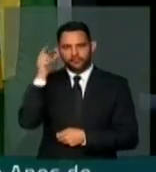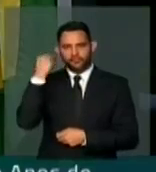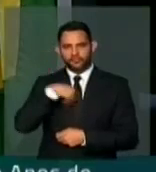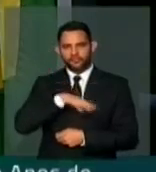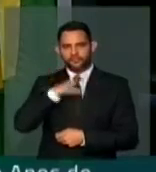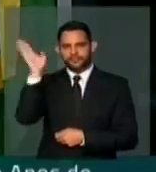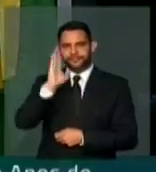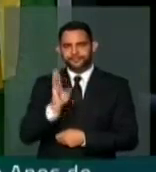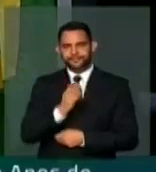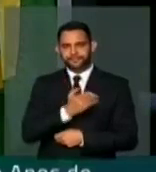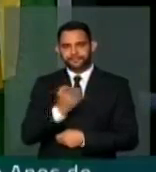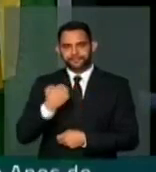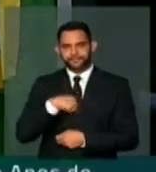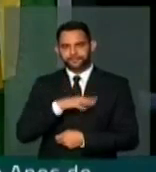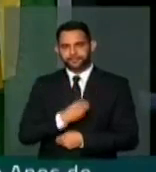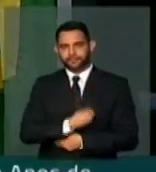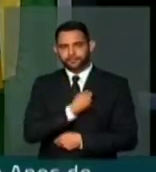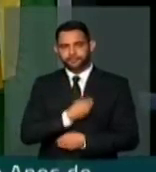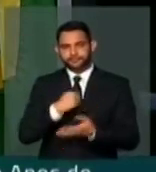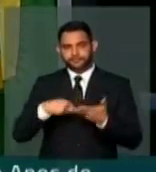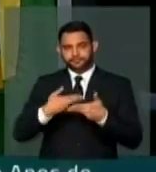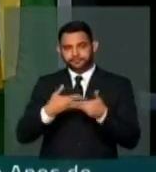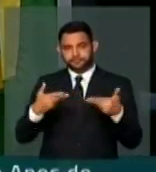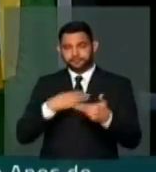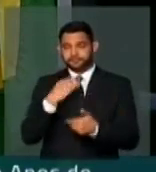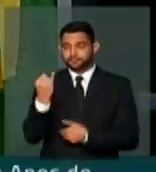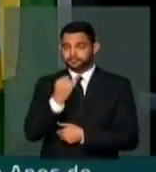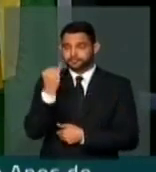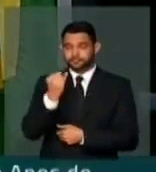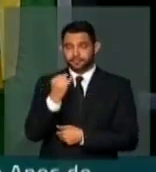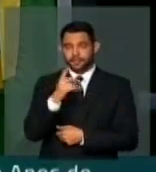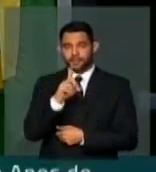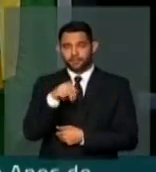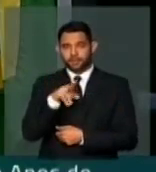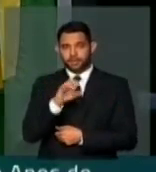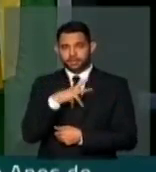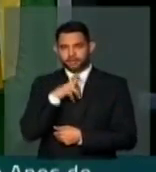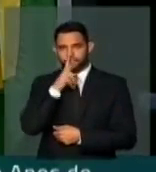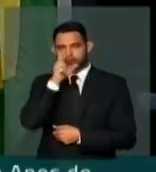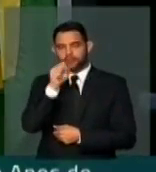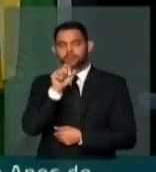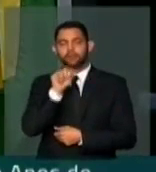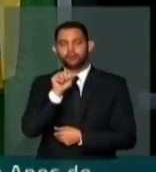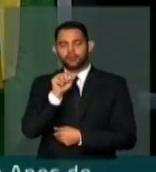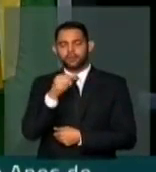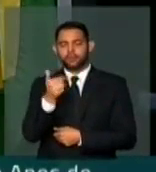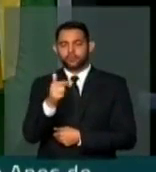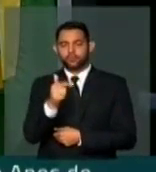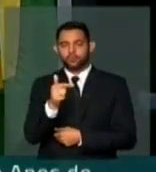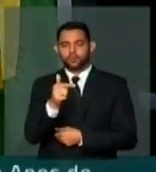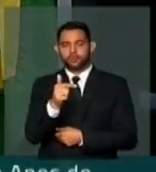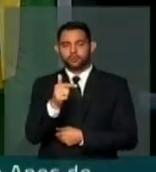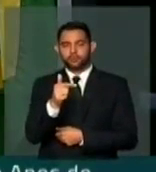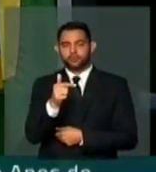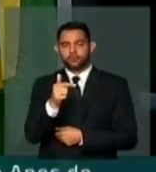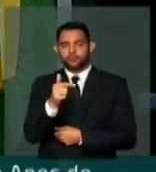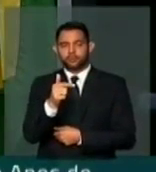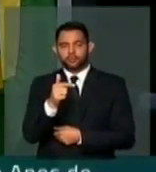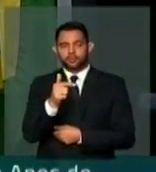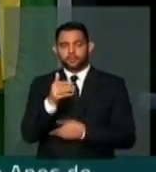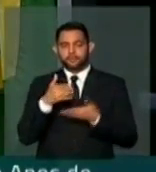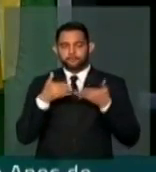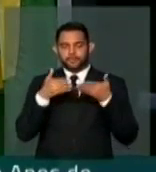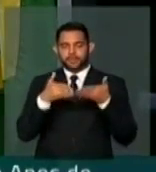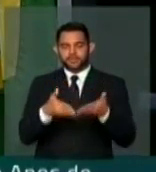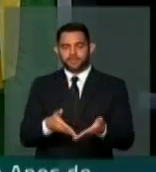nosso país. Existe outro ingrediente essencial para a democracia forte que ainda não temos: uma